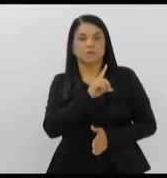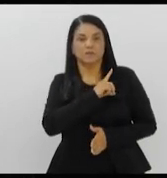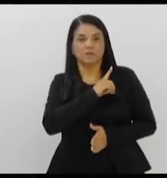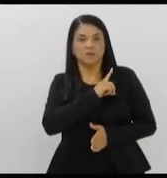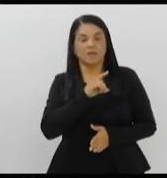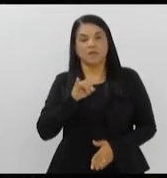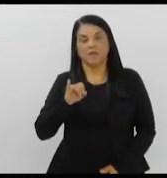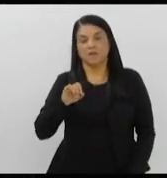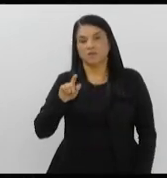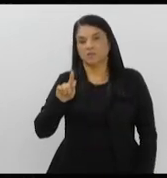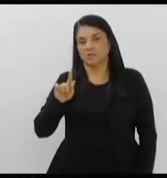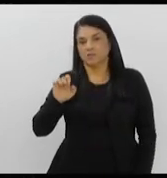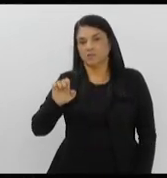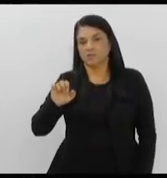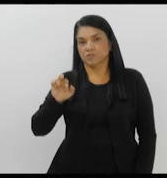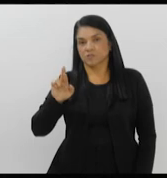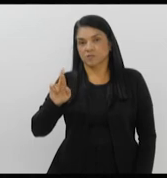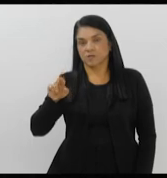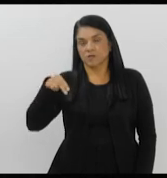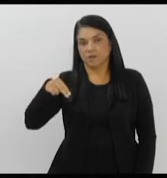Agenersa,